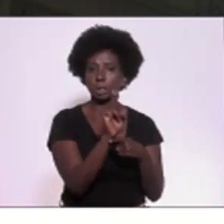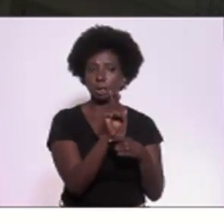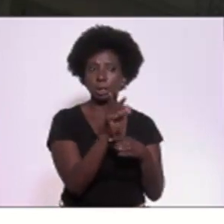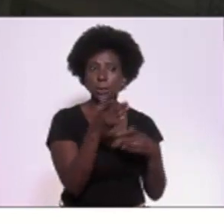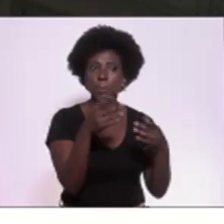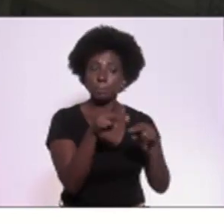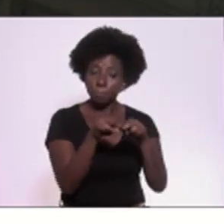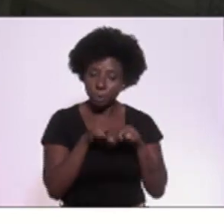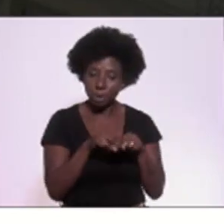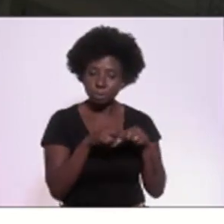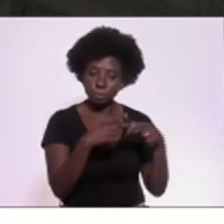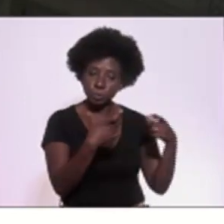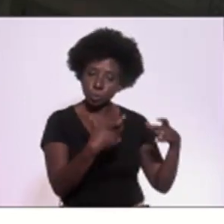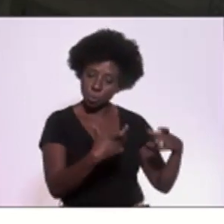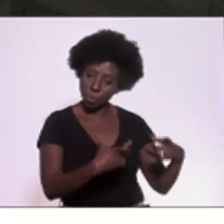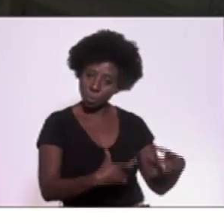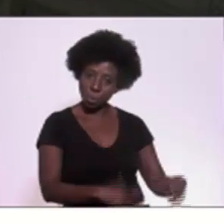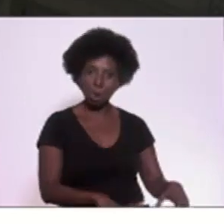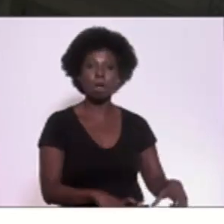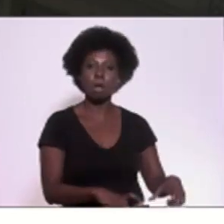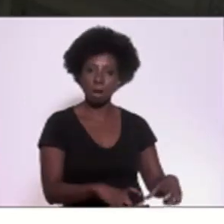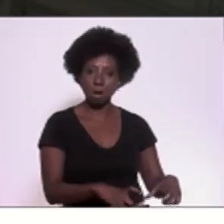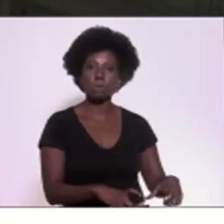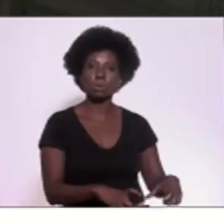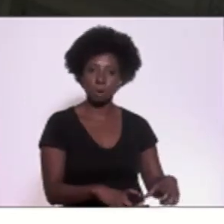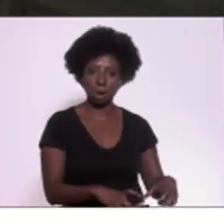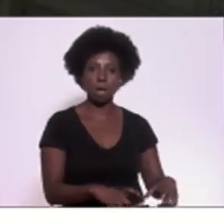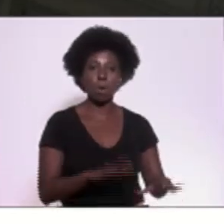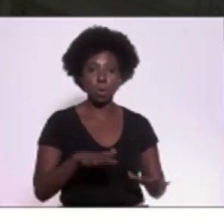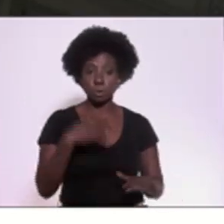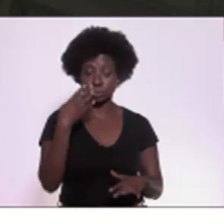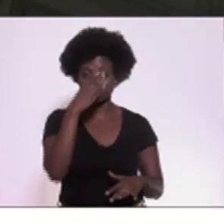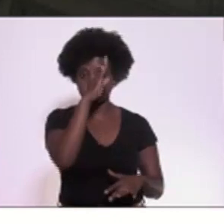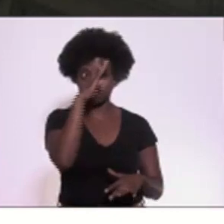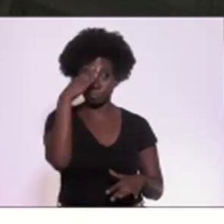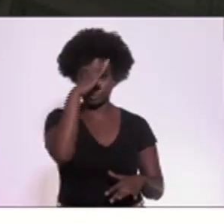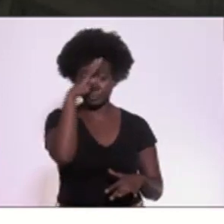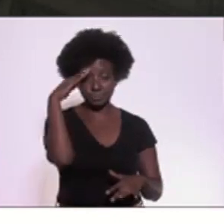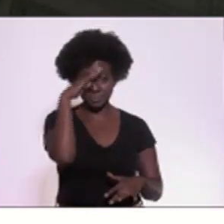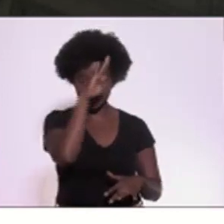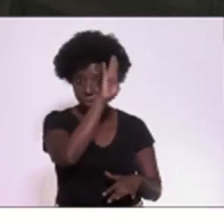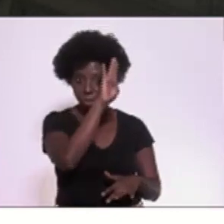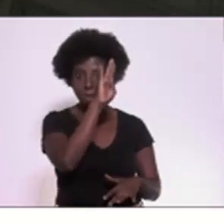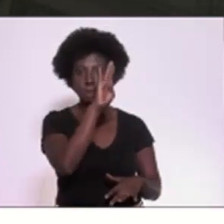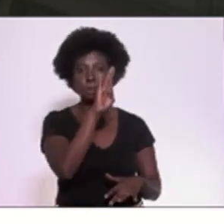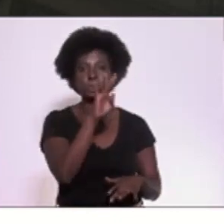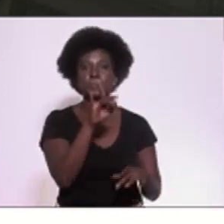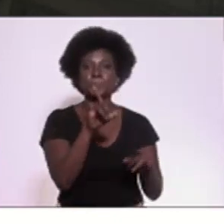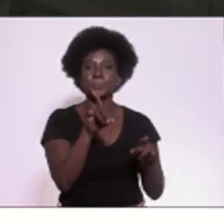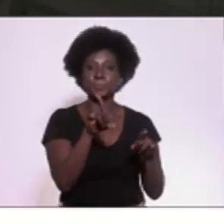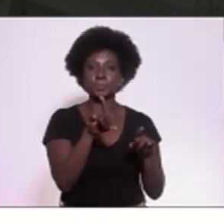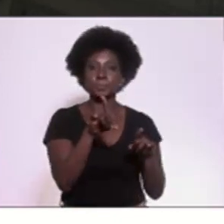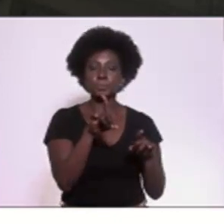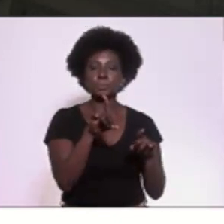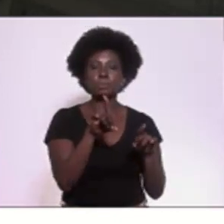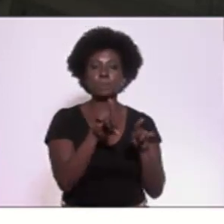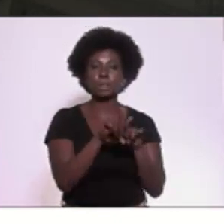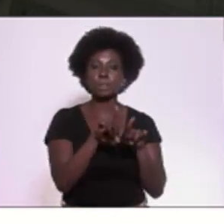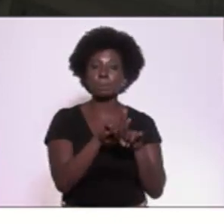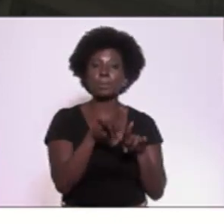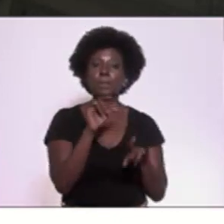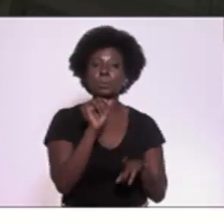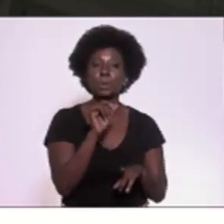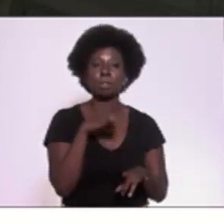o presidente Jair Bolsonaro, inclusive, é confrontado. Afinal de contas, a gente tem aqui